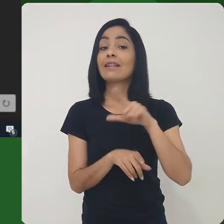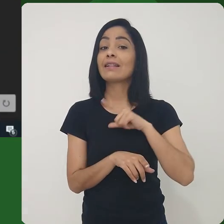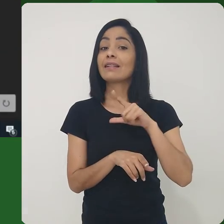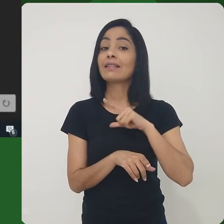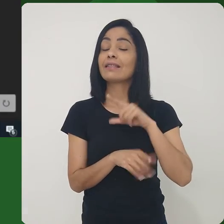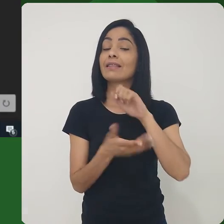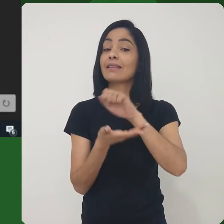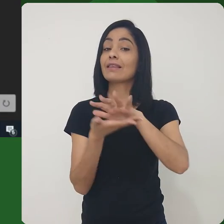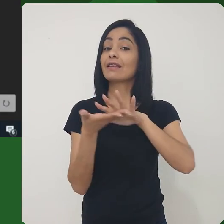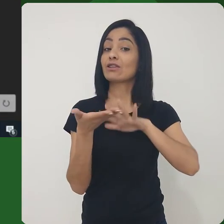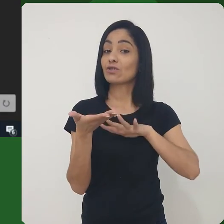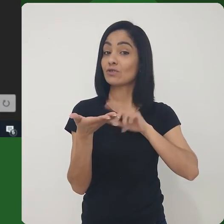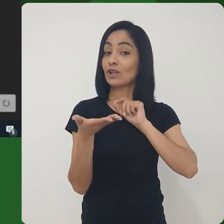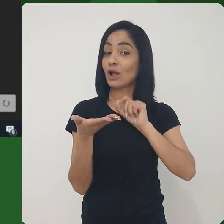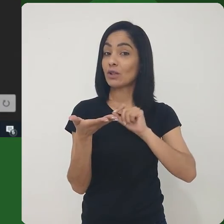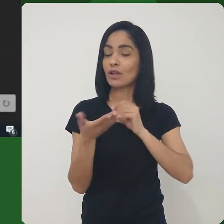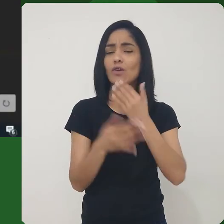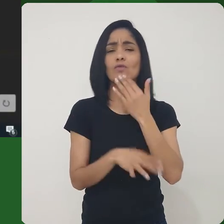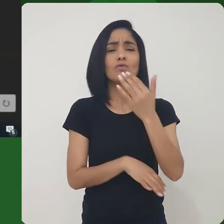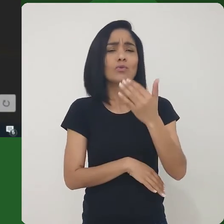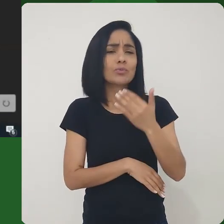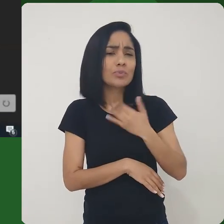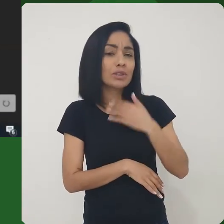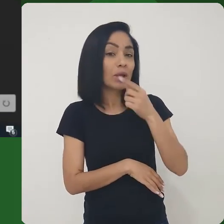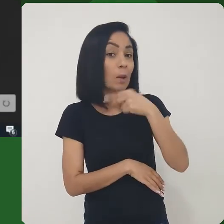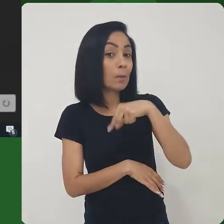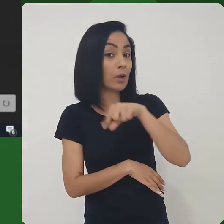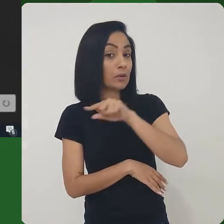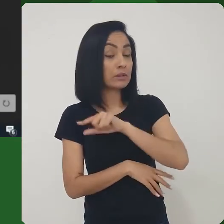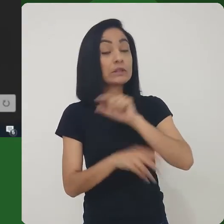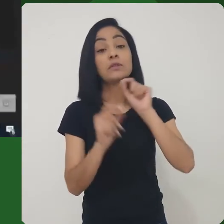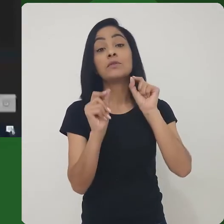nós temos atividades, mas eu vou pedir para vocês